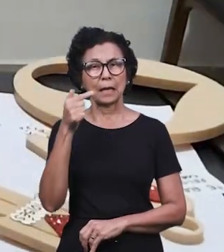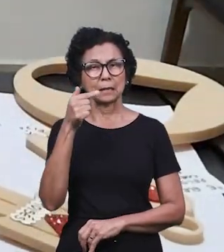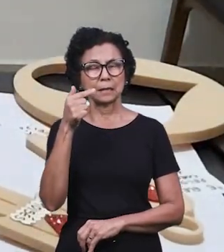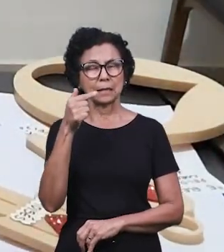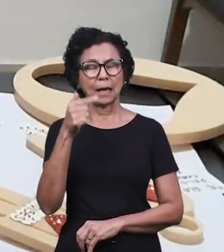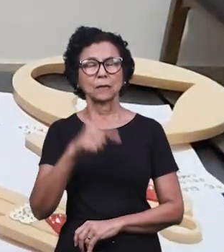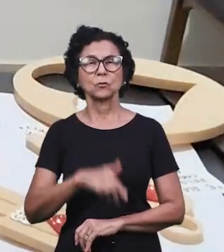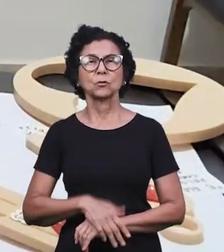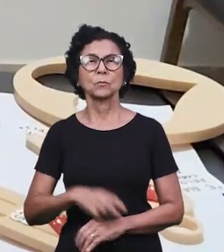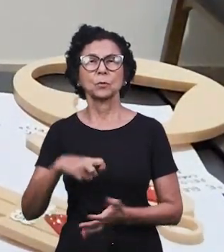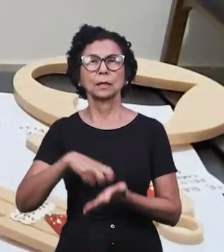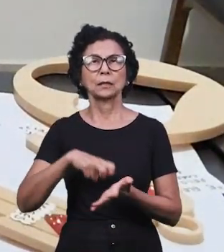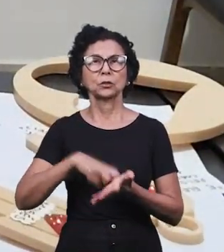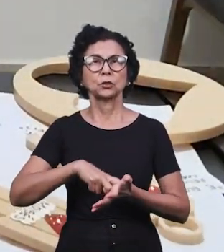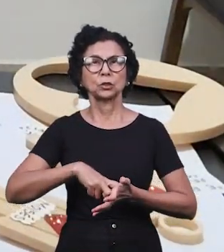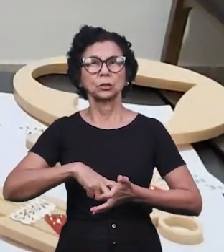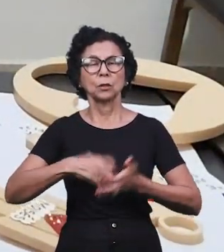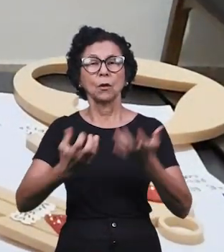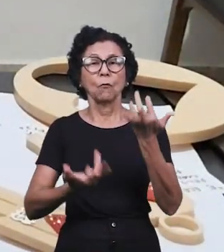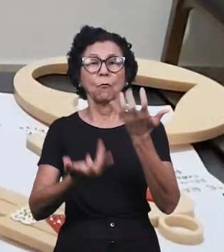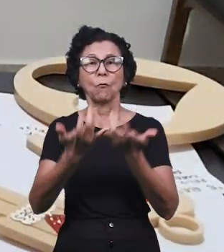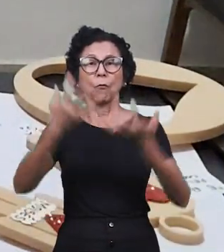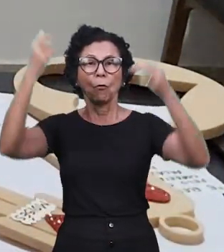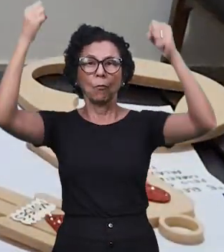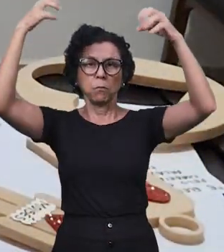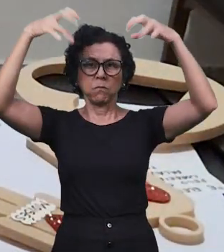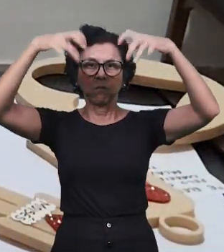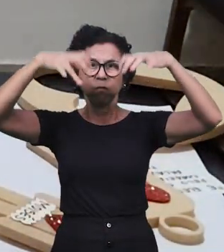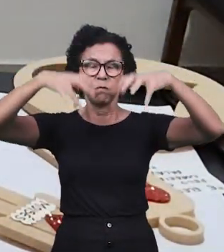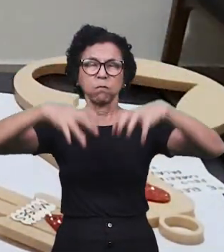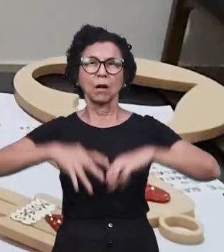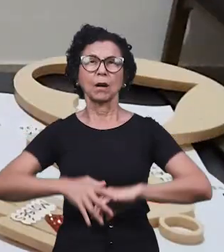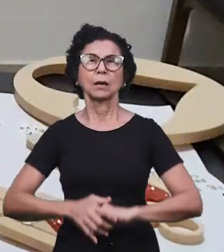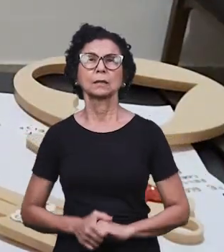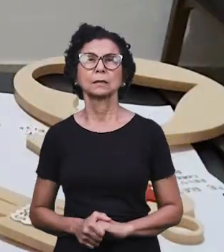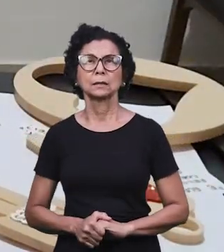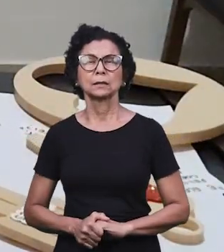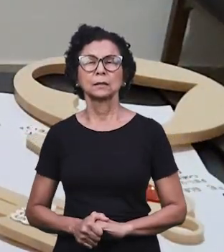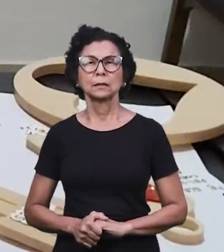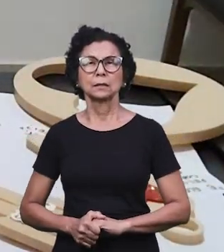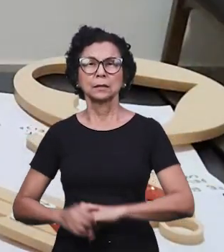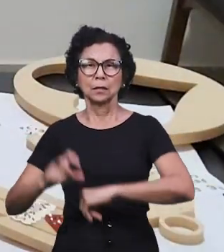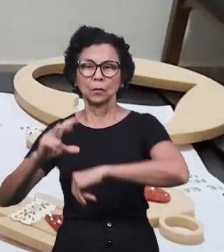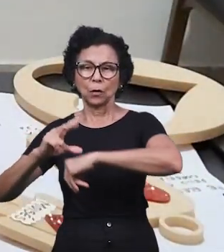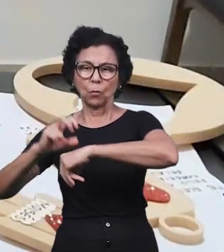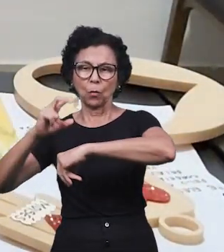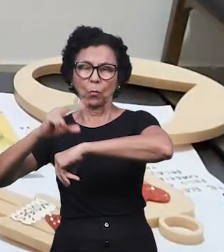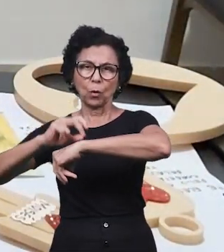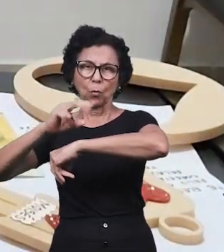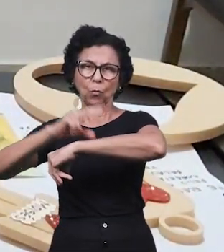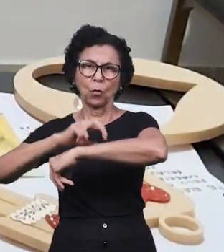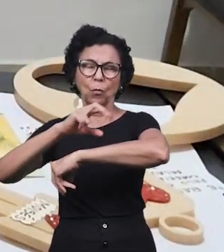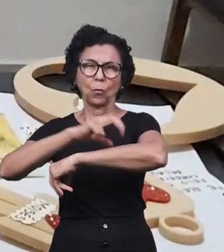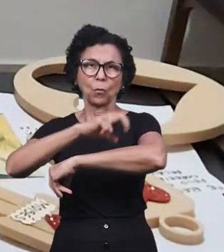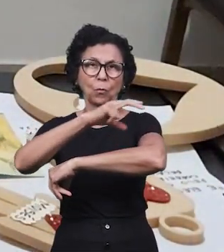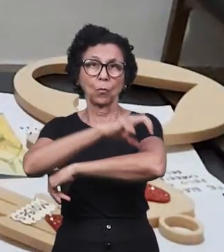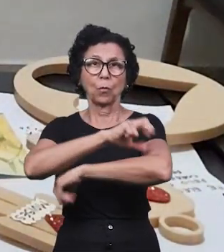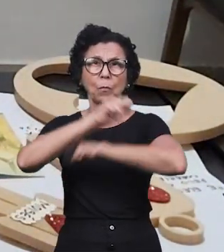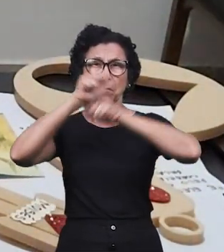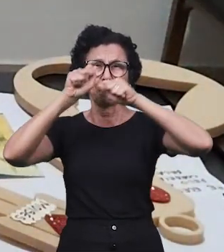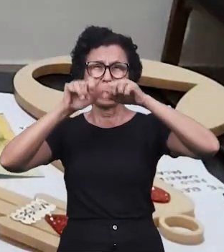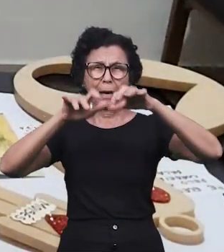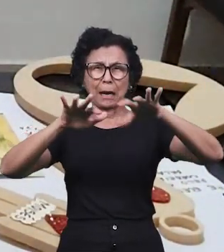era a chuva de fogo, os gafanhotos, que consumiram toda a plantação do povo